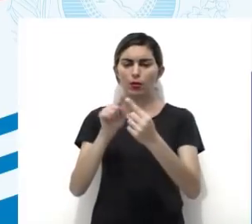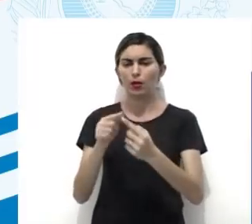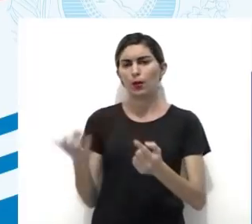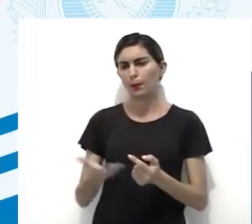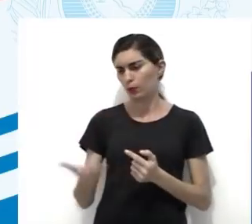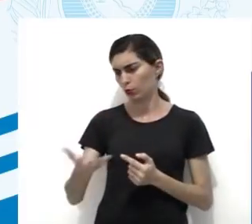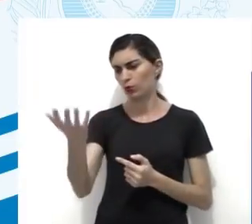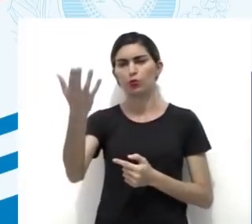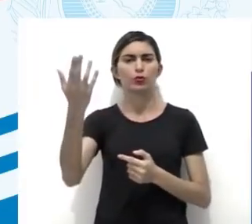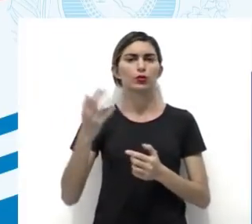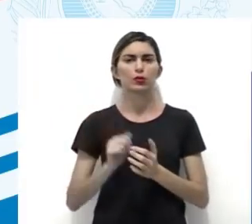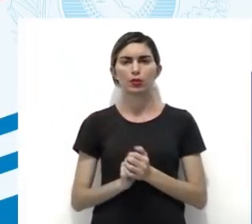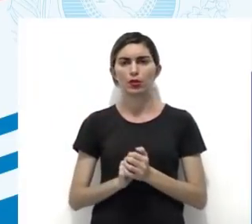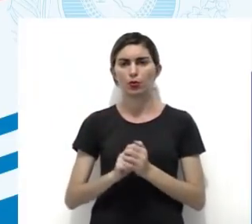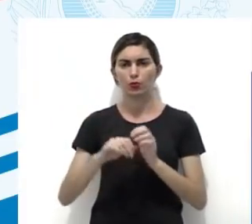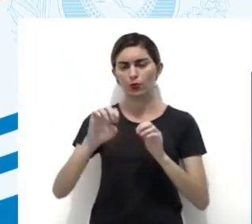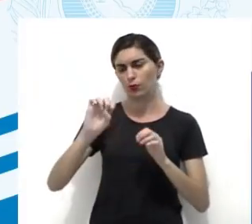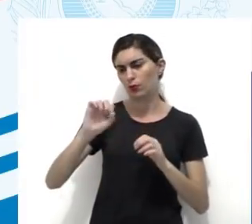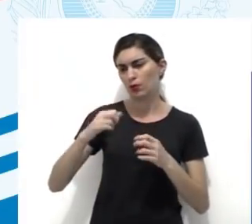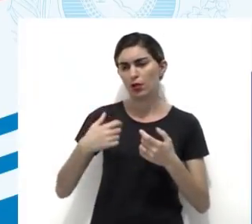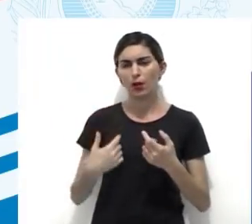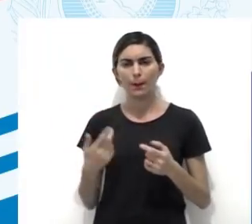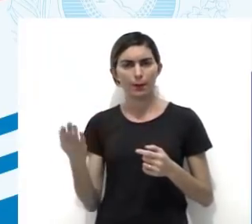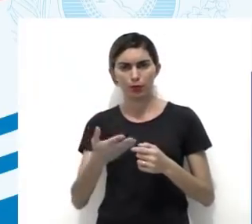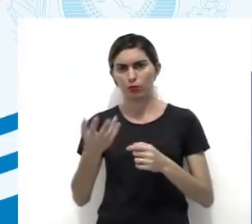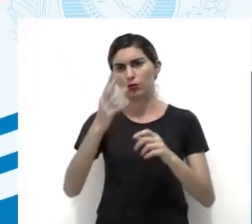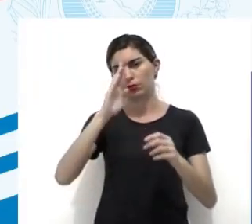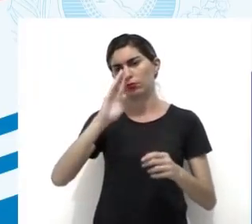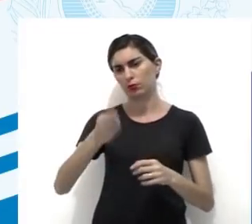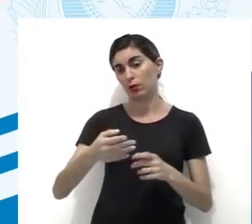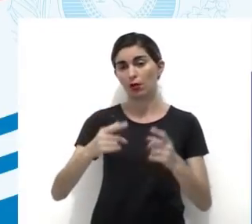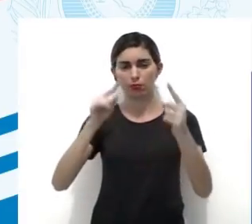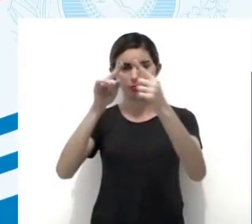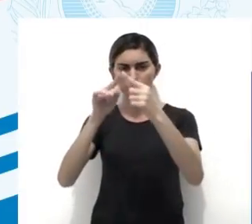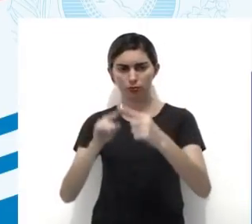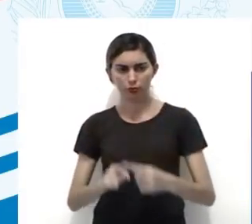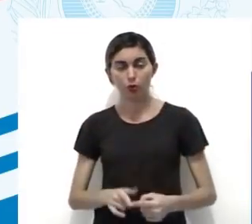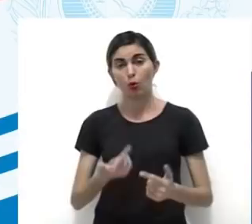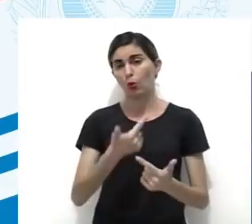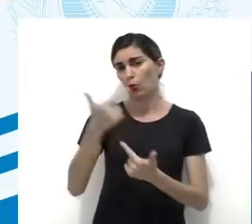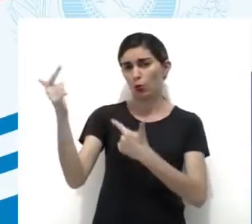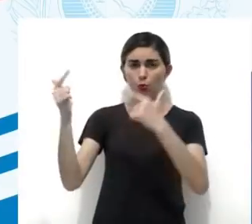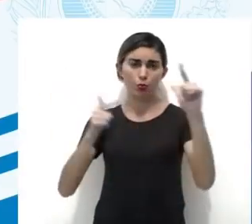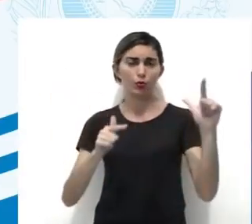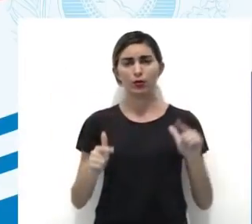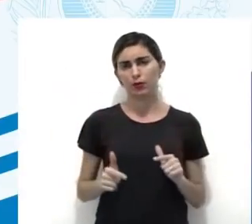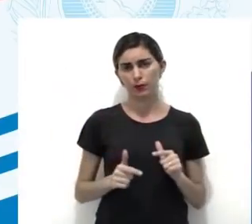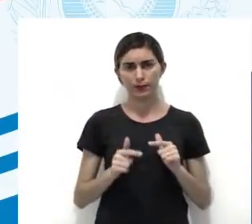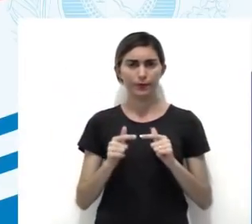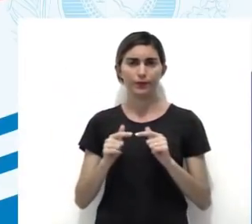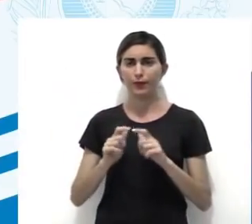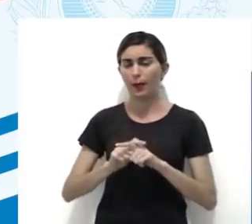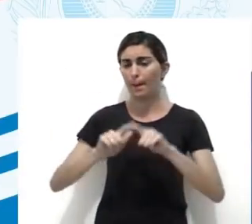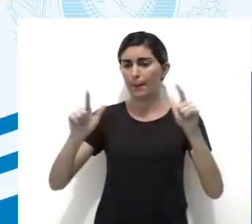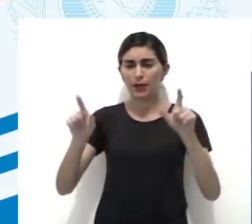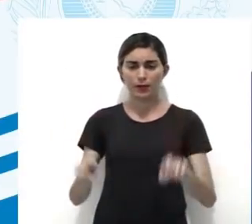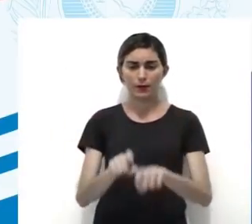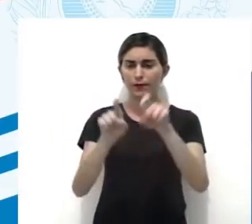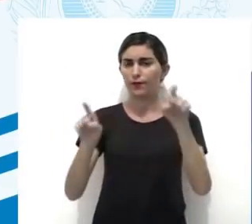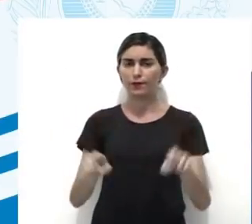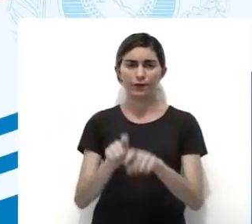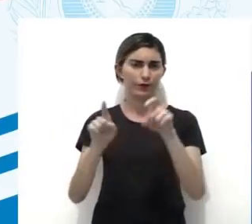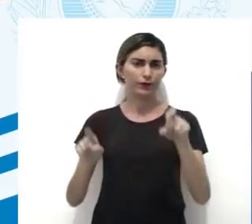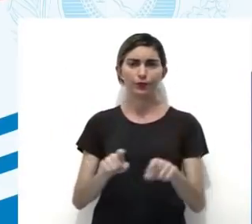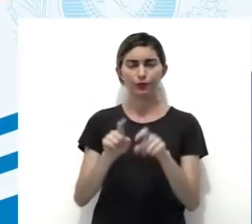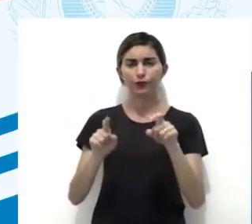produção, à esfera produtiva direta, né? Estão ligadas a uma outra esfera, uma esfera mais virtual, uma